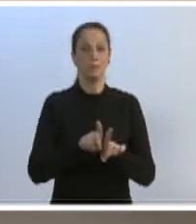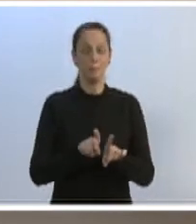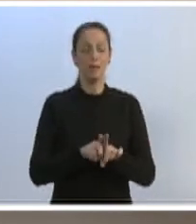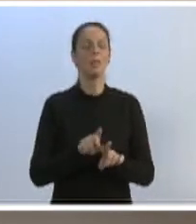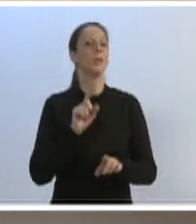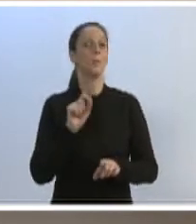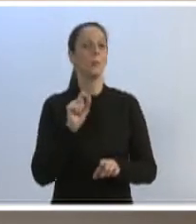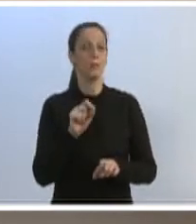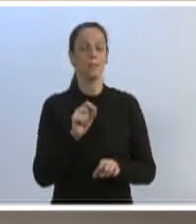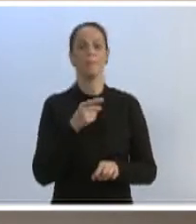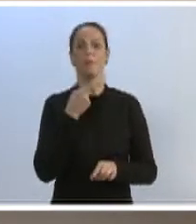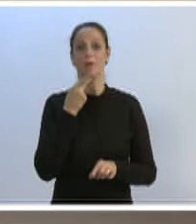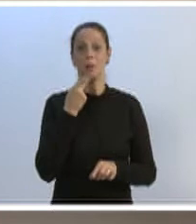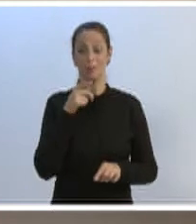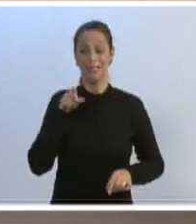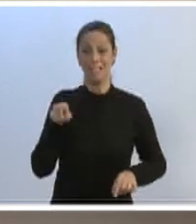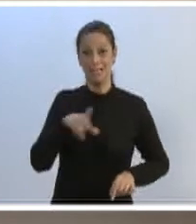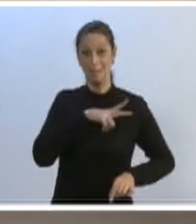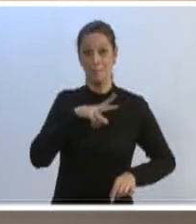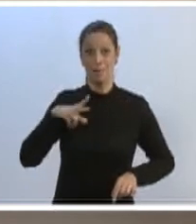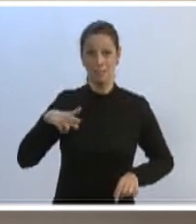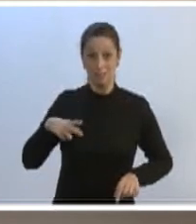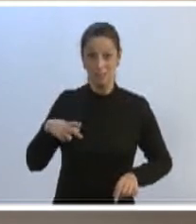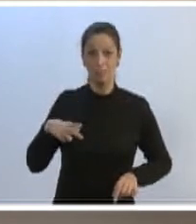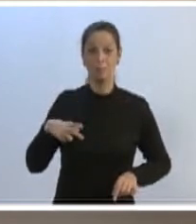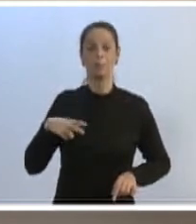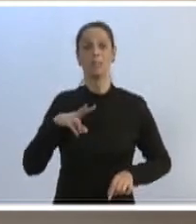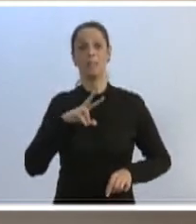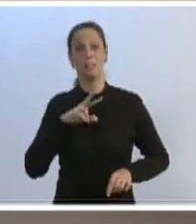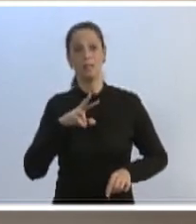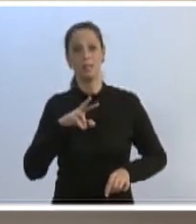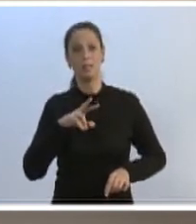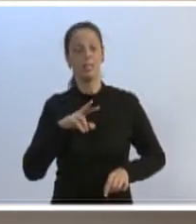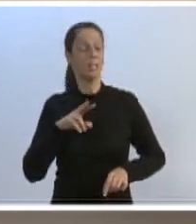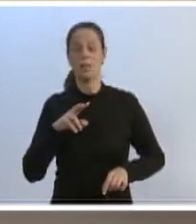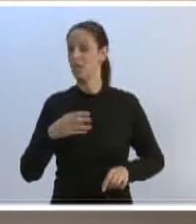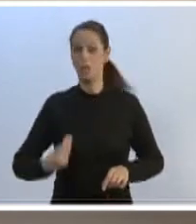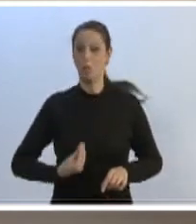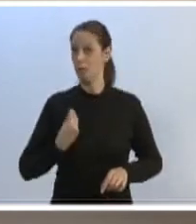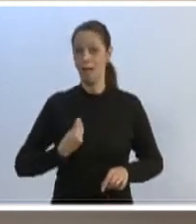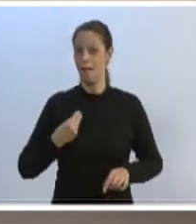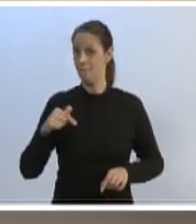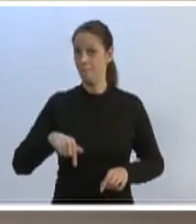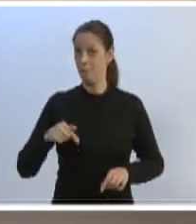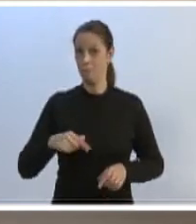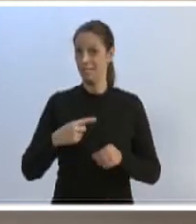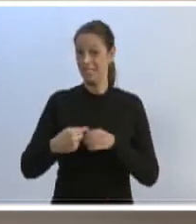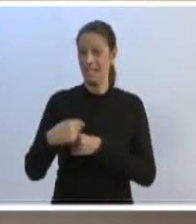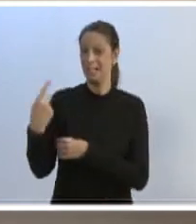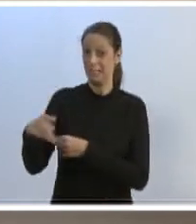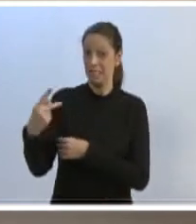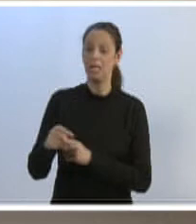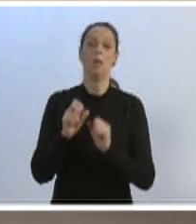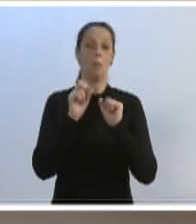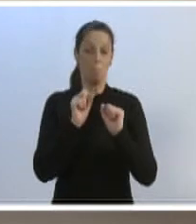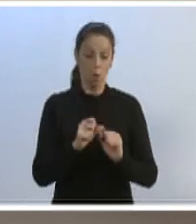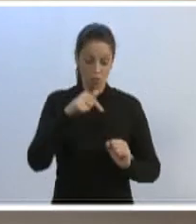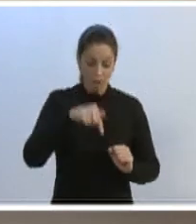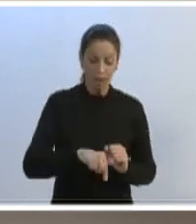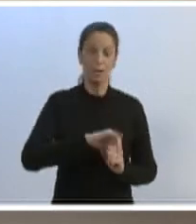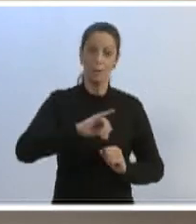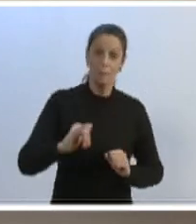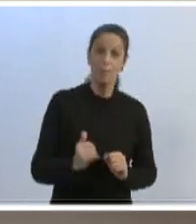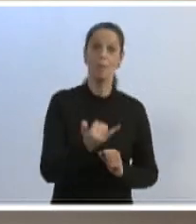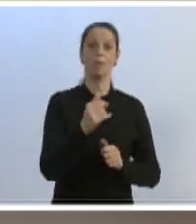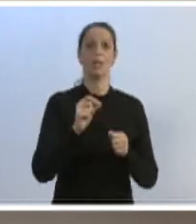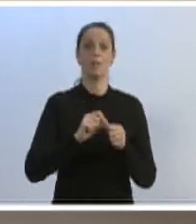a possibilidade desses pacientes que estão em trânsito, que estão fora do seu município ou fora do estado, também realizar as suas